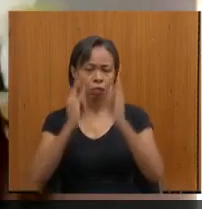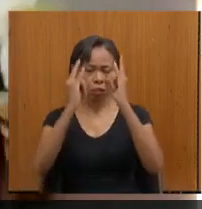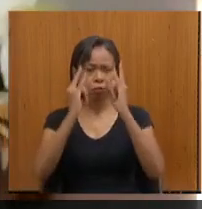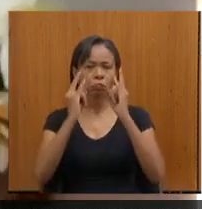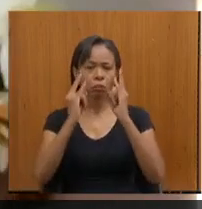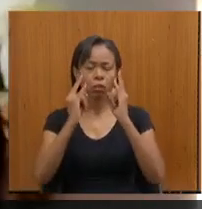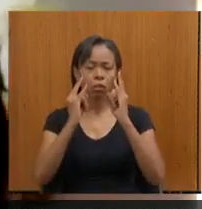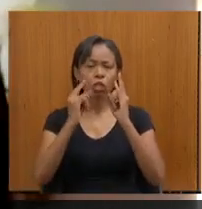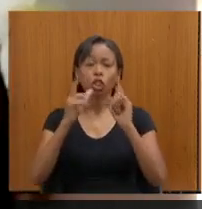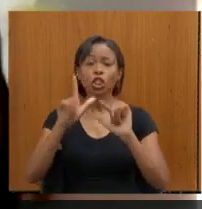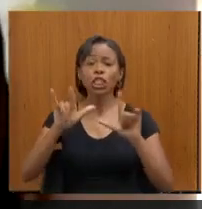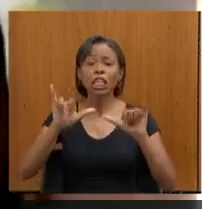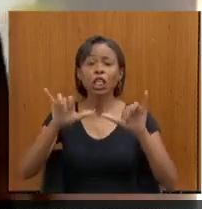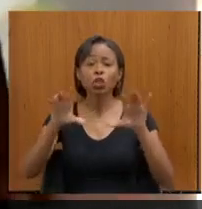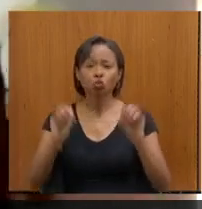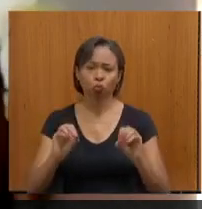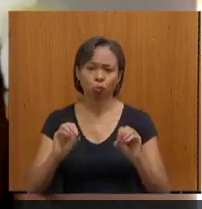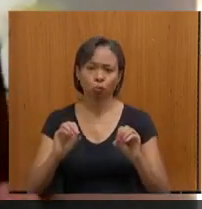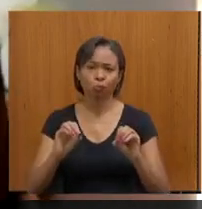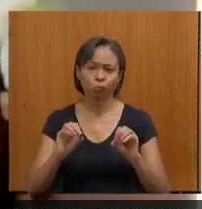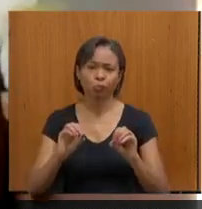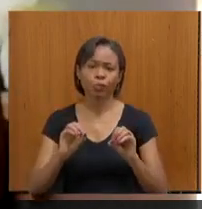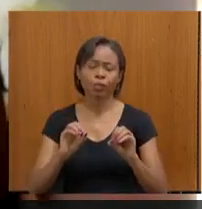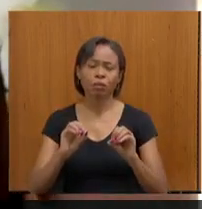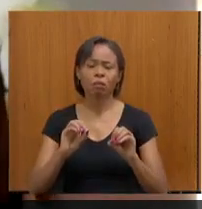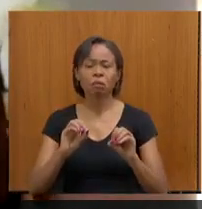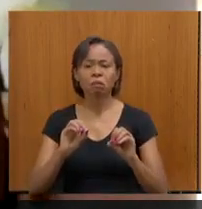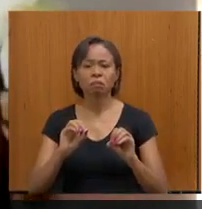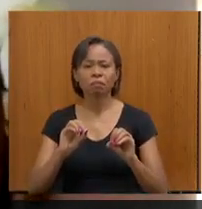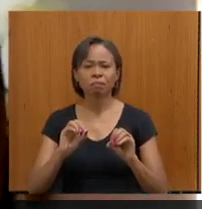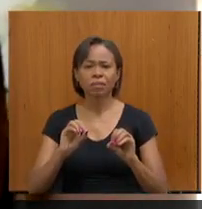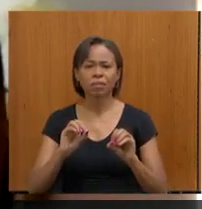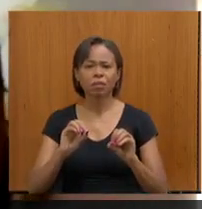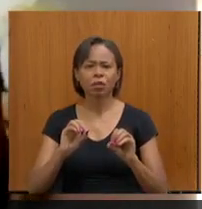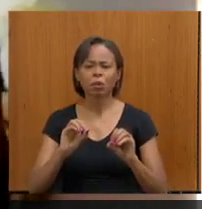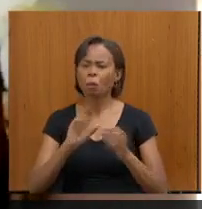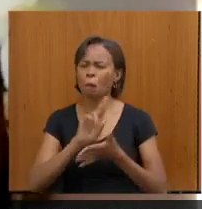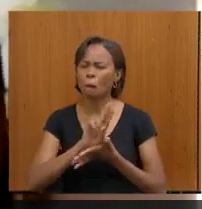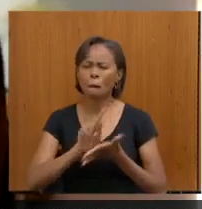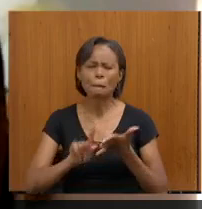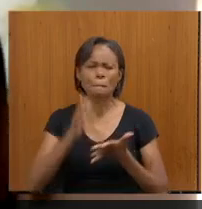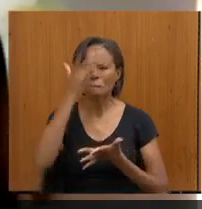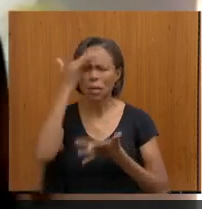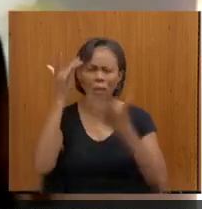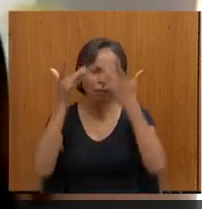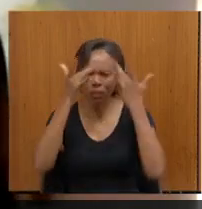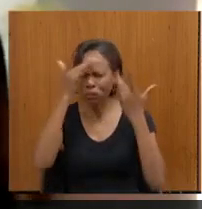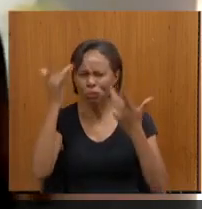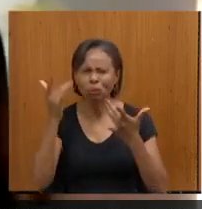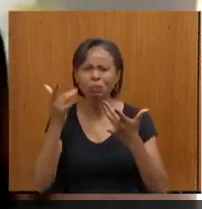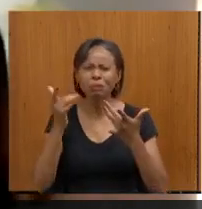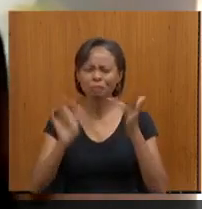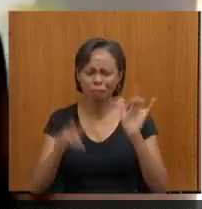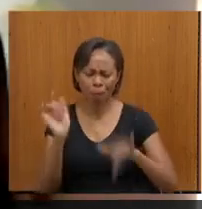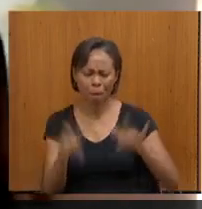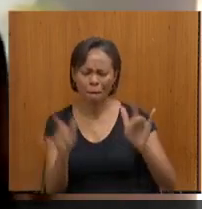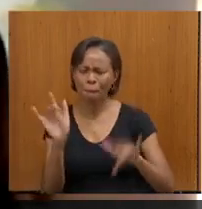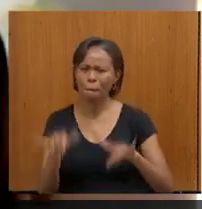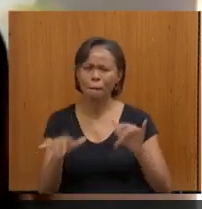lixo dia para cada milhão de pessoas já era mais ou menos mil toneladas de lixo por dia uma planta